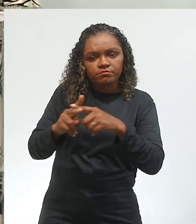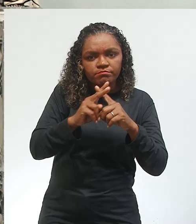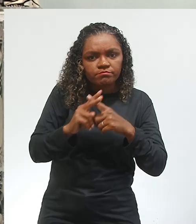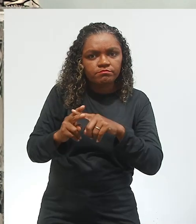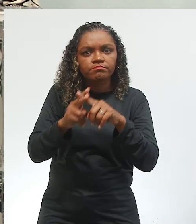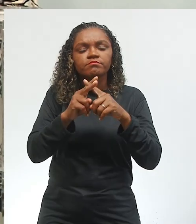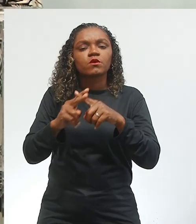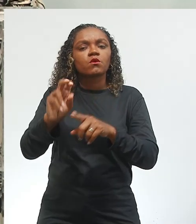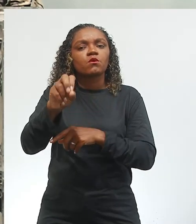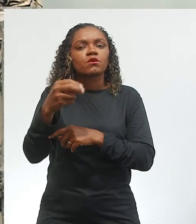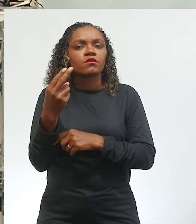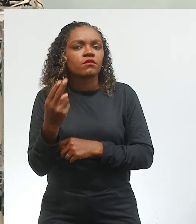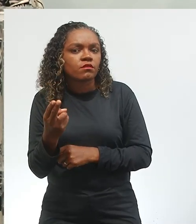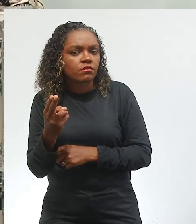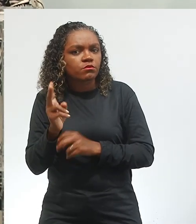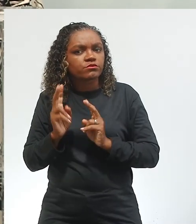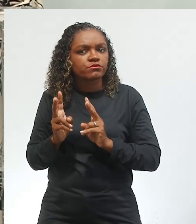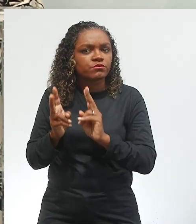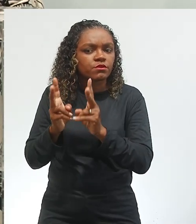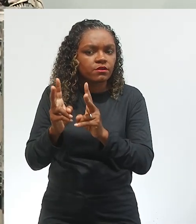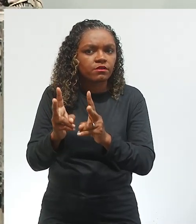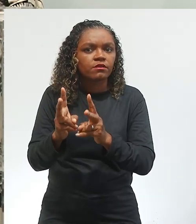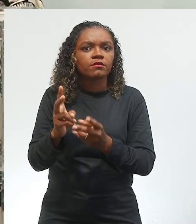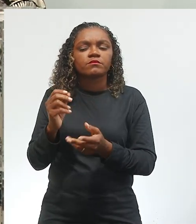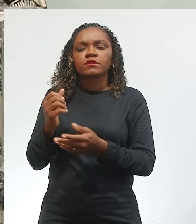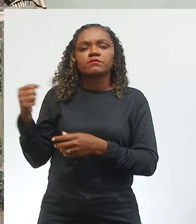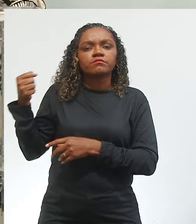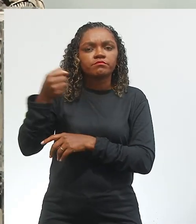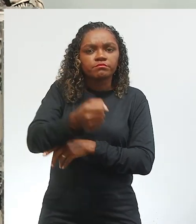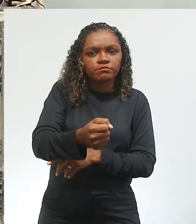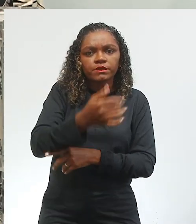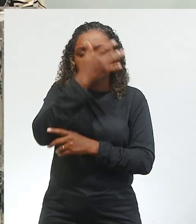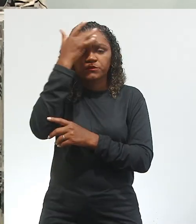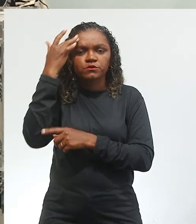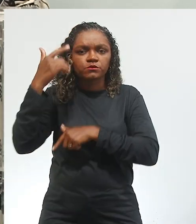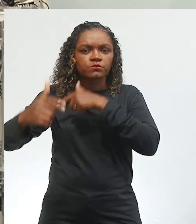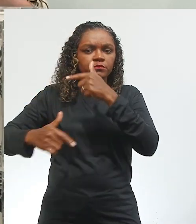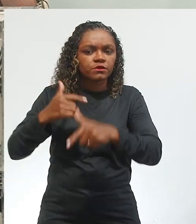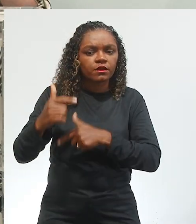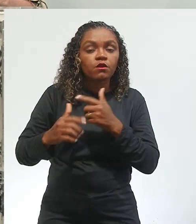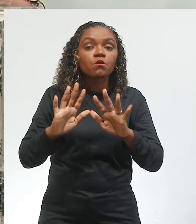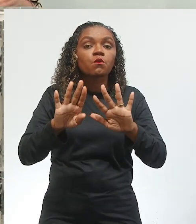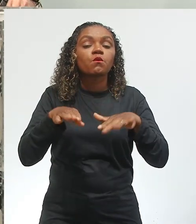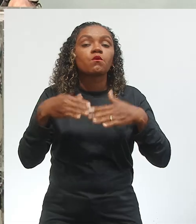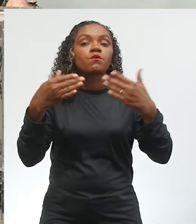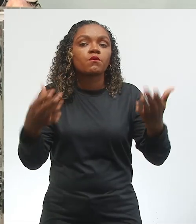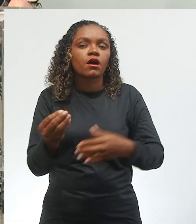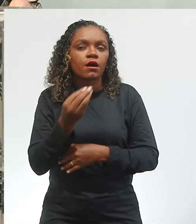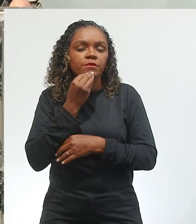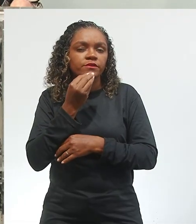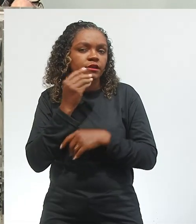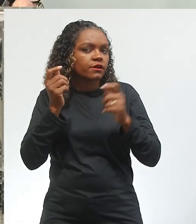aquele serviço, né? Reformar alguma coisa, contratar pessoal, enfim, que oportunidades nós temos ali